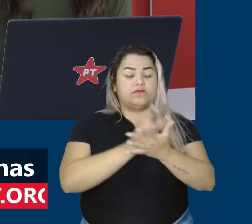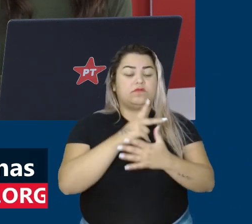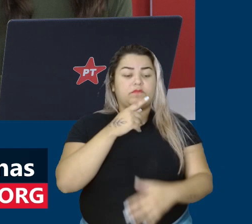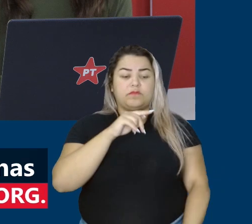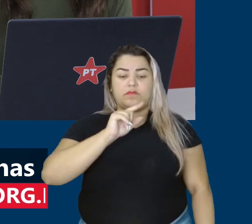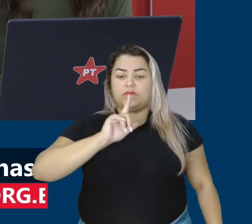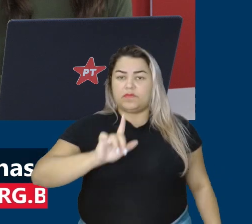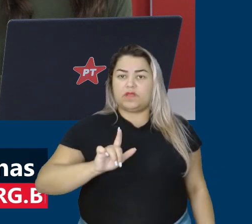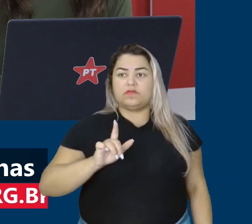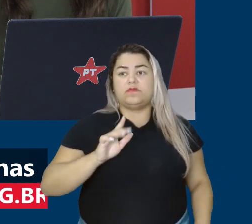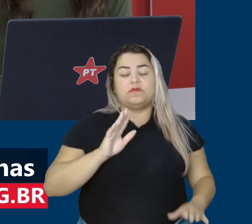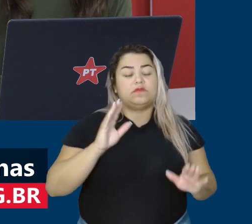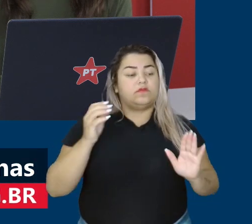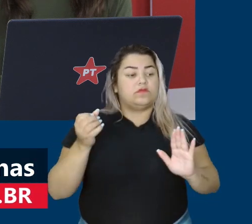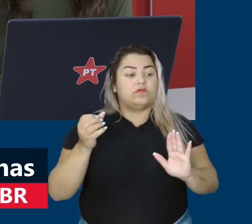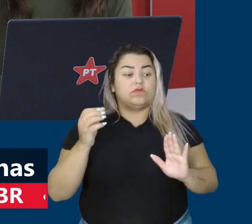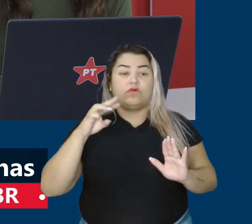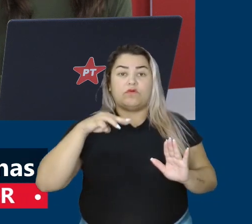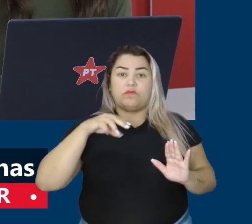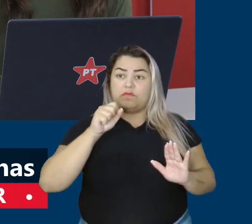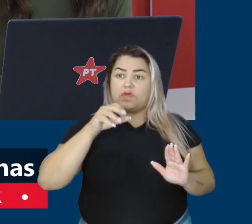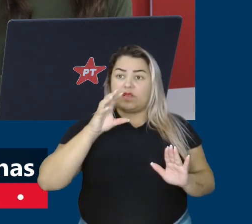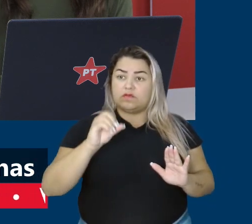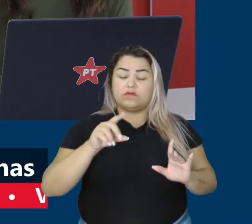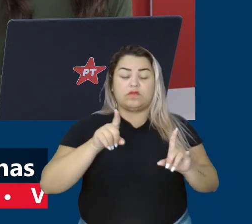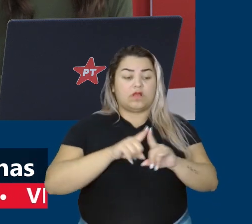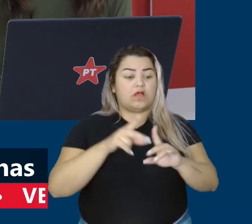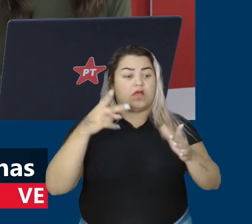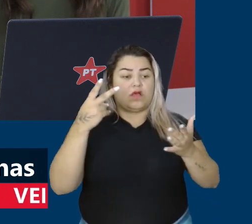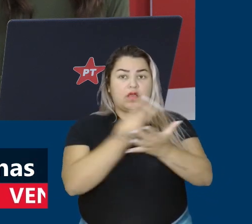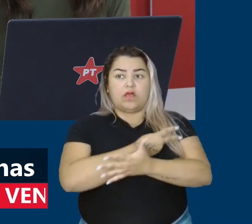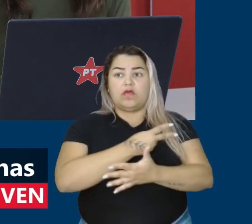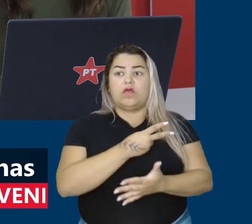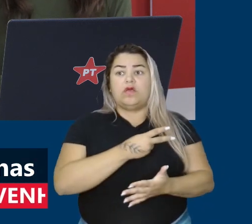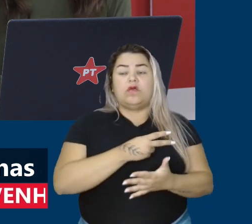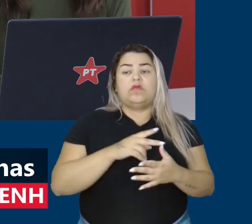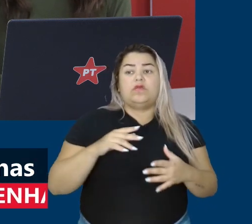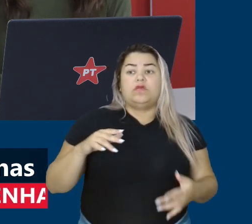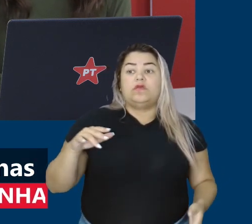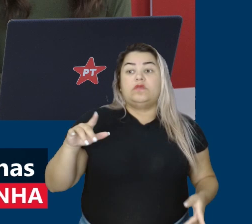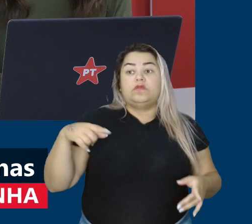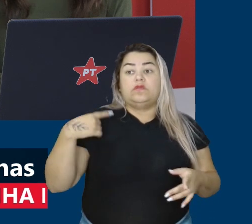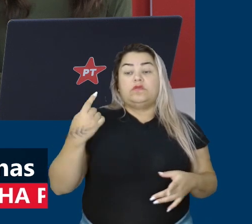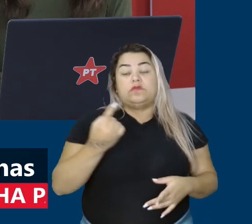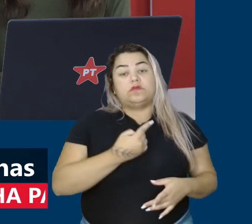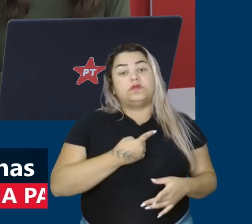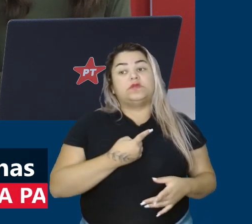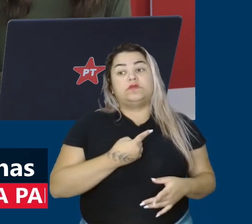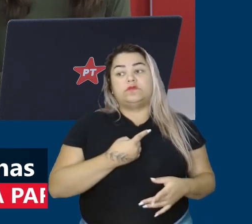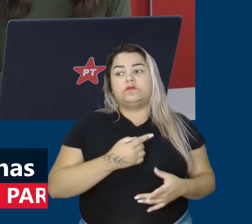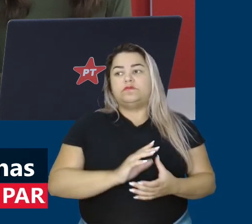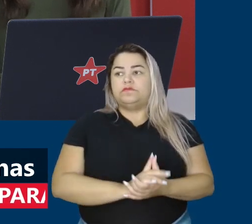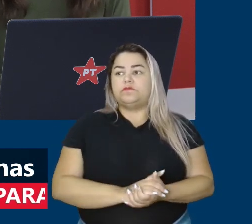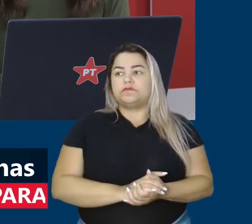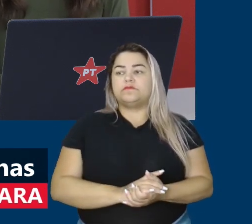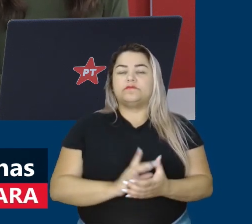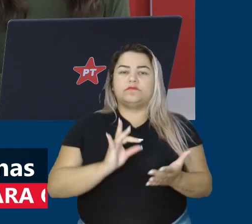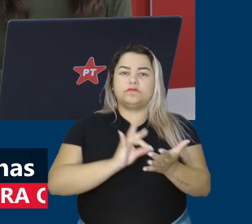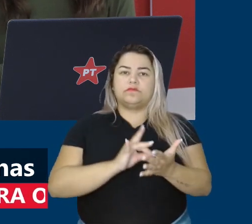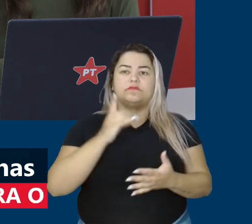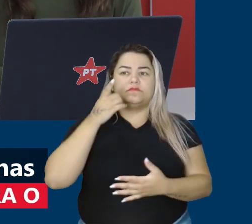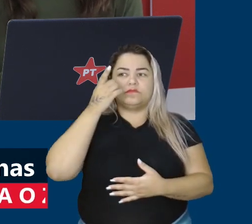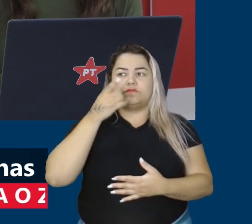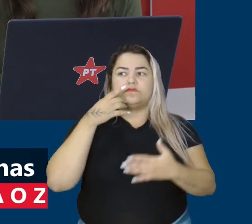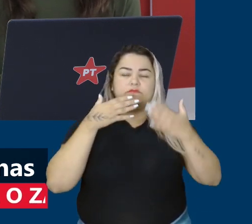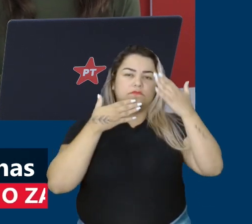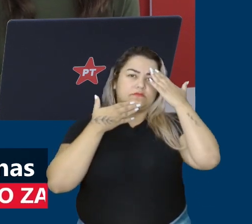PL, né, do marco temporal, né, sobrevoando o tempo todo nas nossas cabeças. É isso, deputada. Agradeço